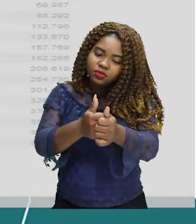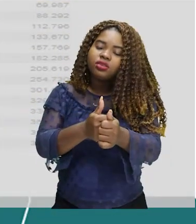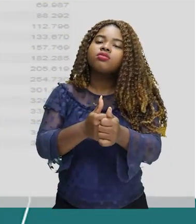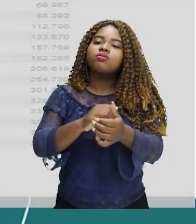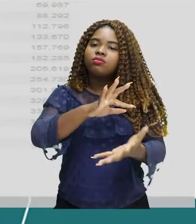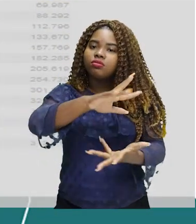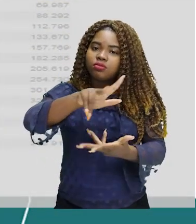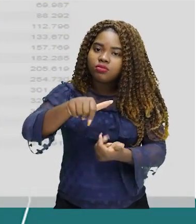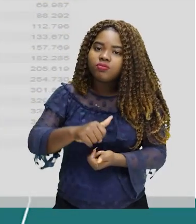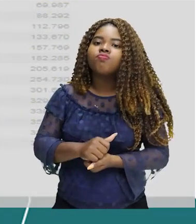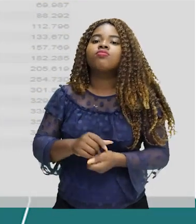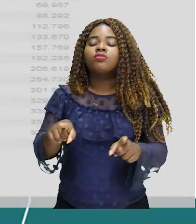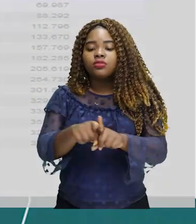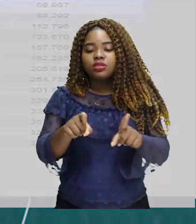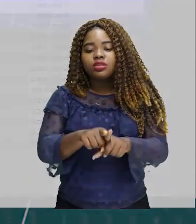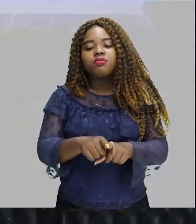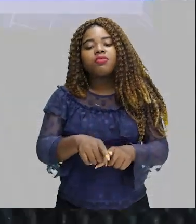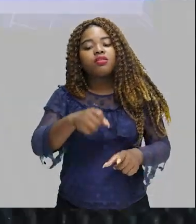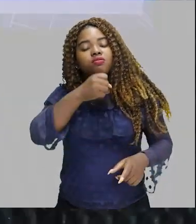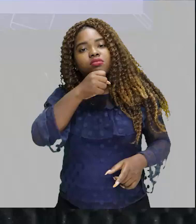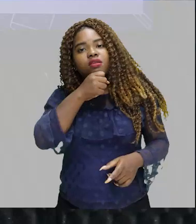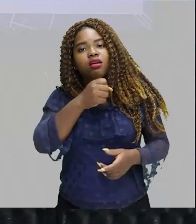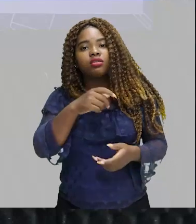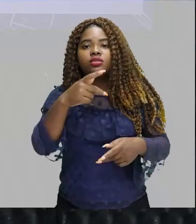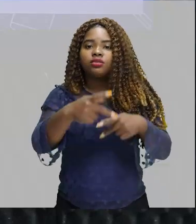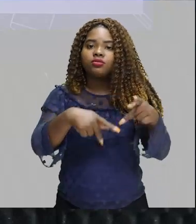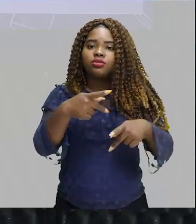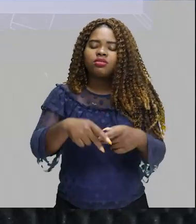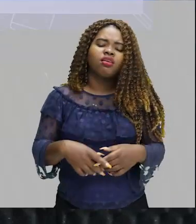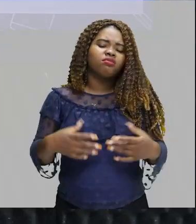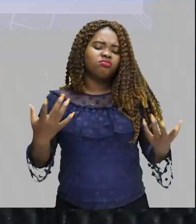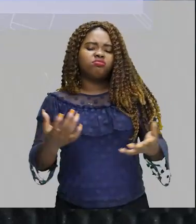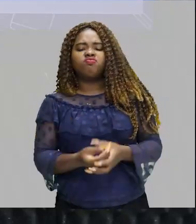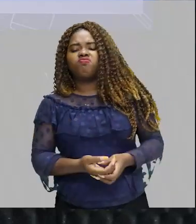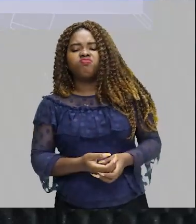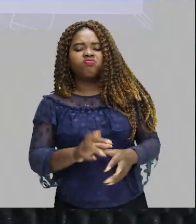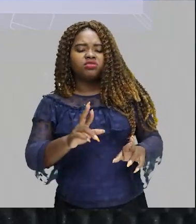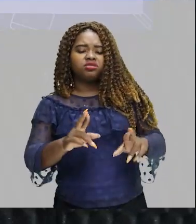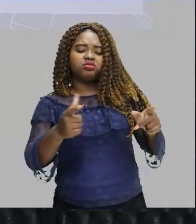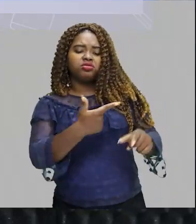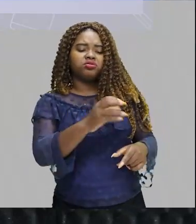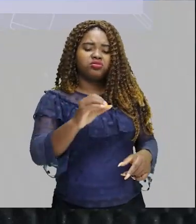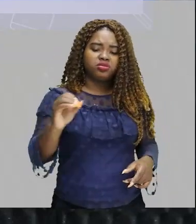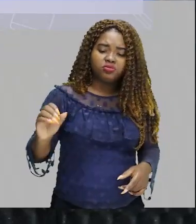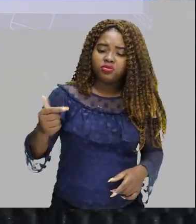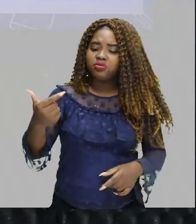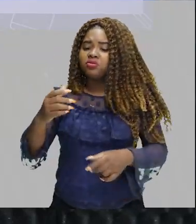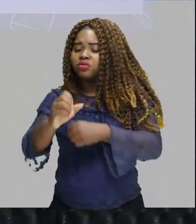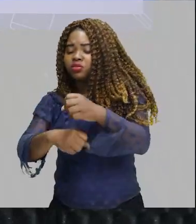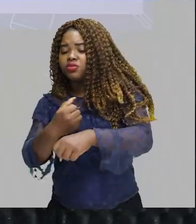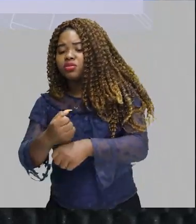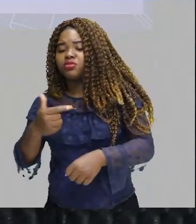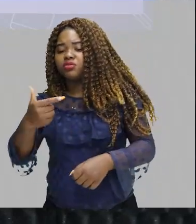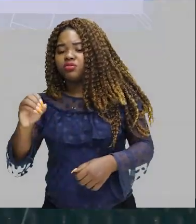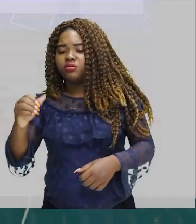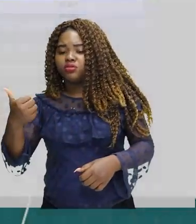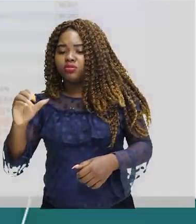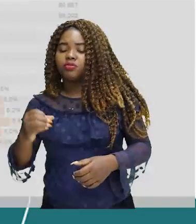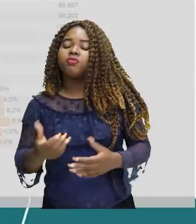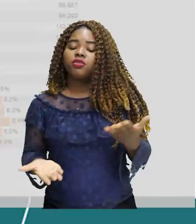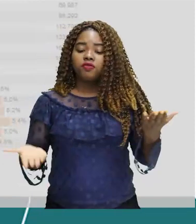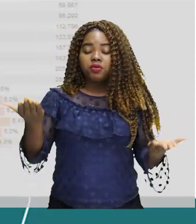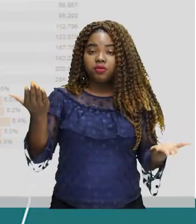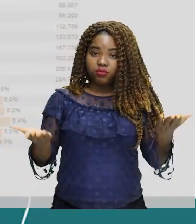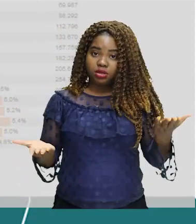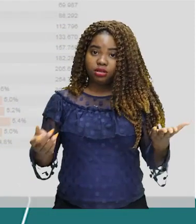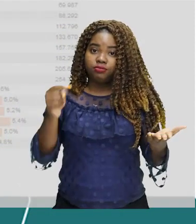tá? Que também é a população envelhecer. Ah, Marcos, eu quase não vi diferença de 2000 para 2010. Mas vamos fazer uma comparaçãozinha agora um do lado do